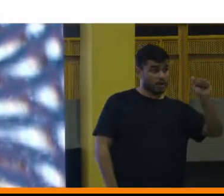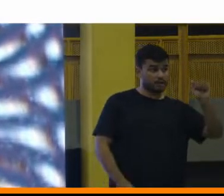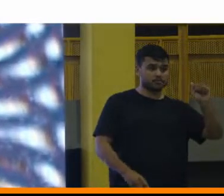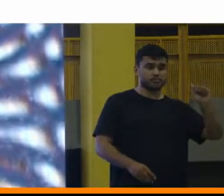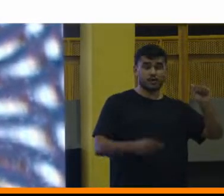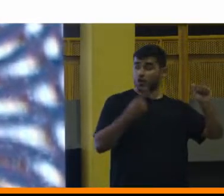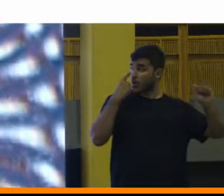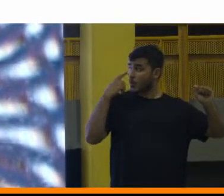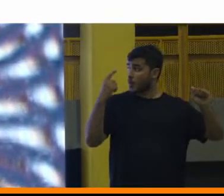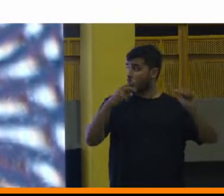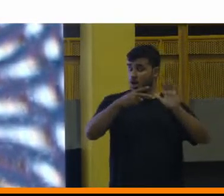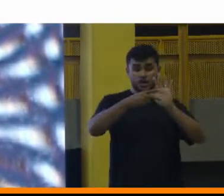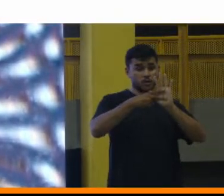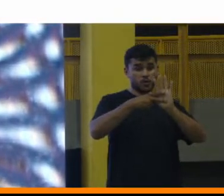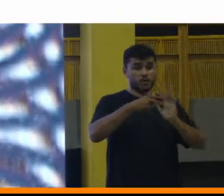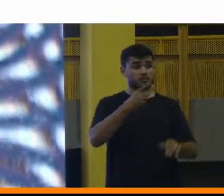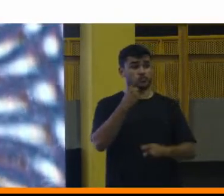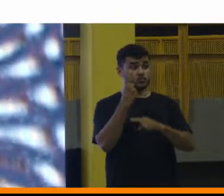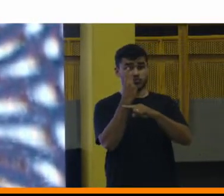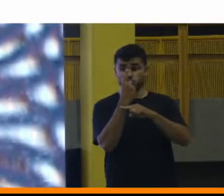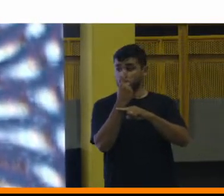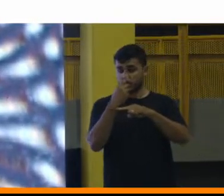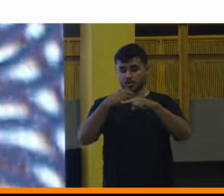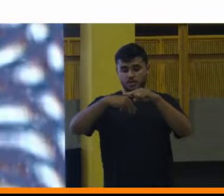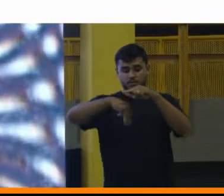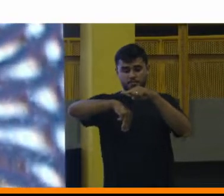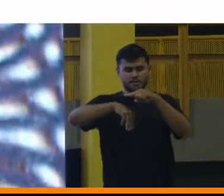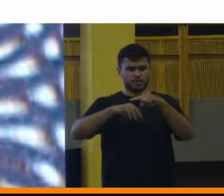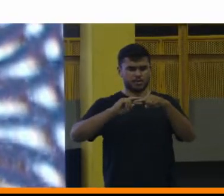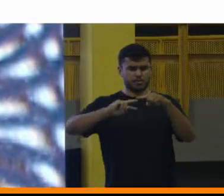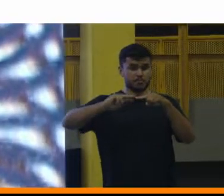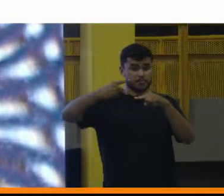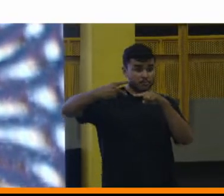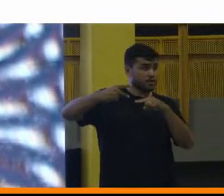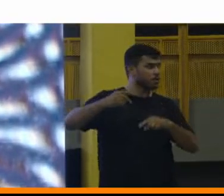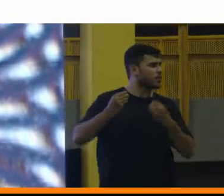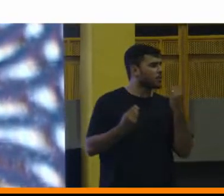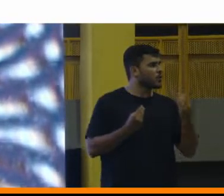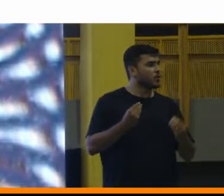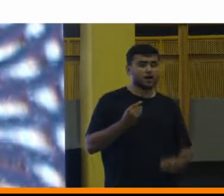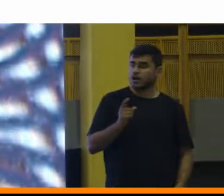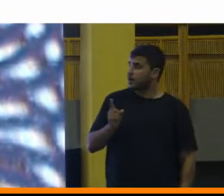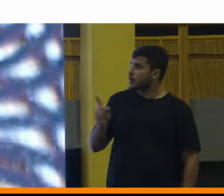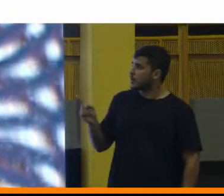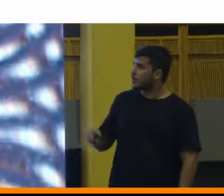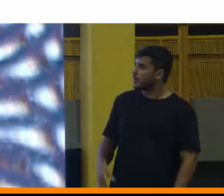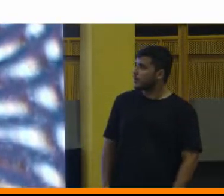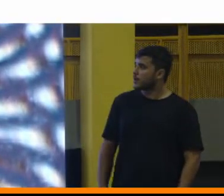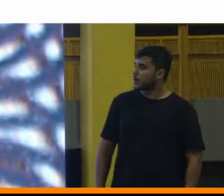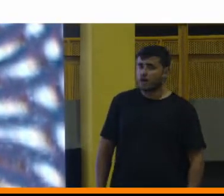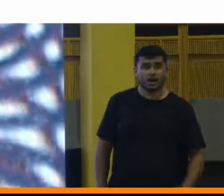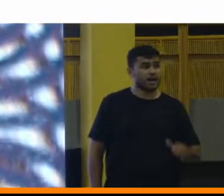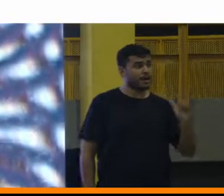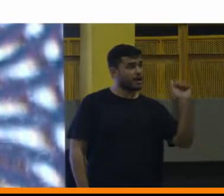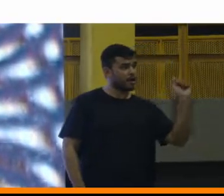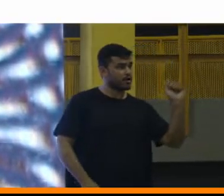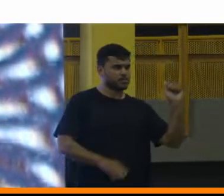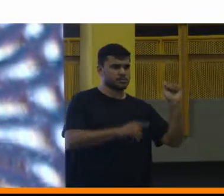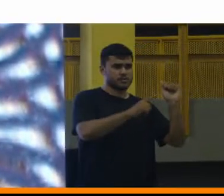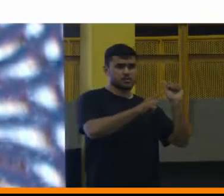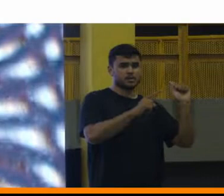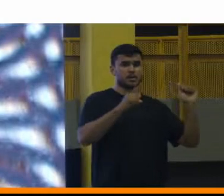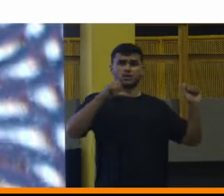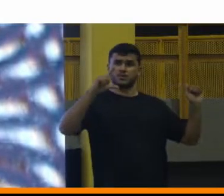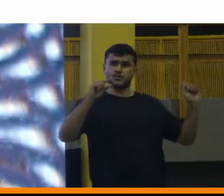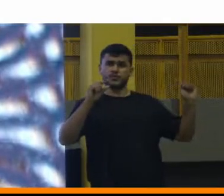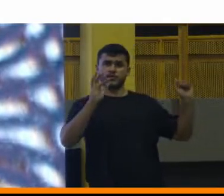a massa. E se a aceleração é tão maior quanto maior a força, mas ela é menor quando